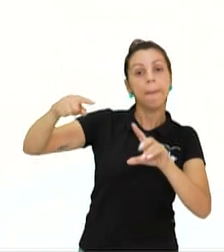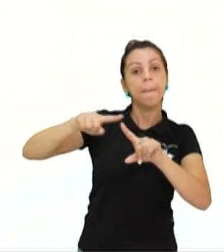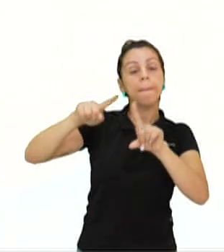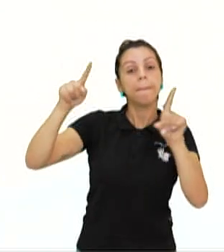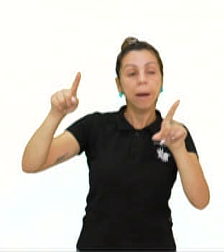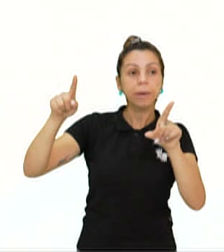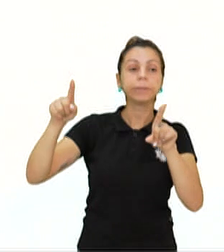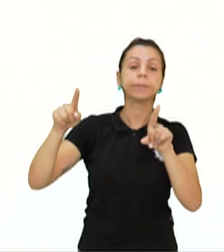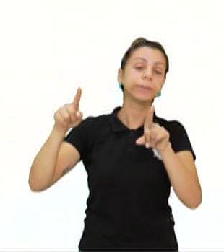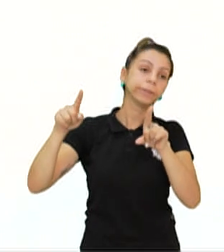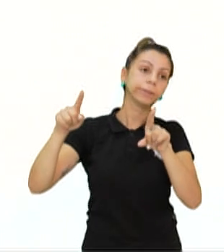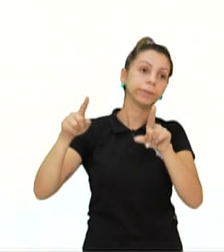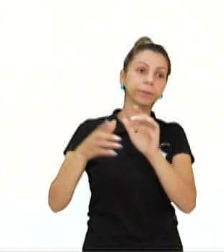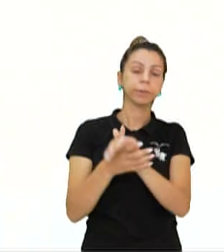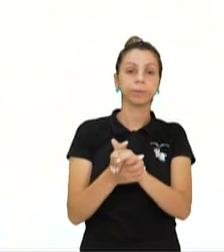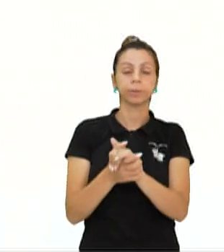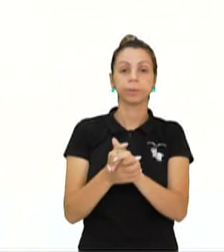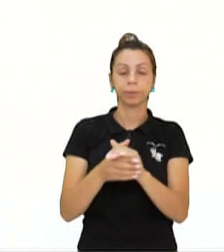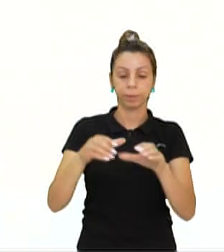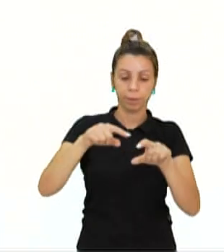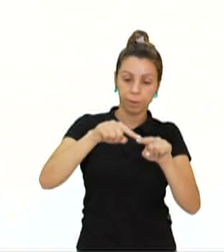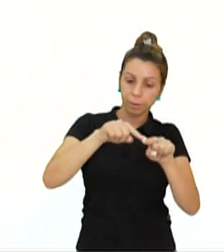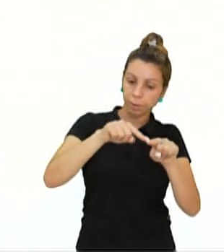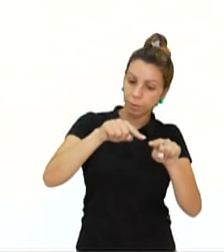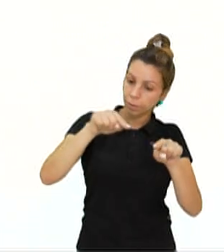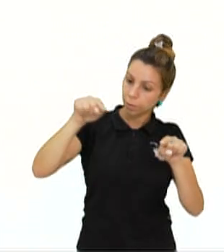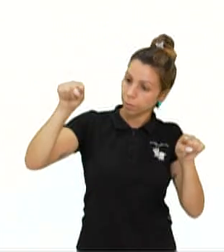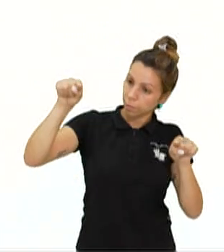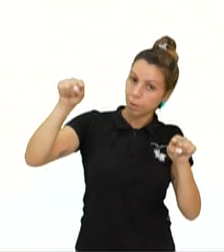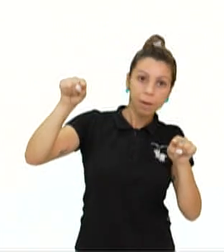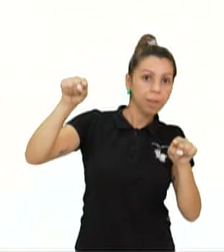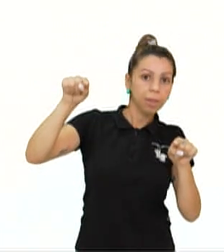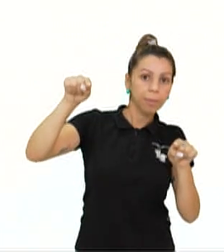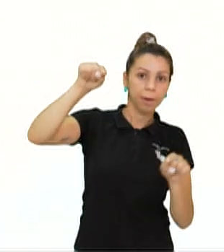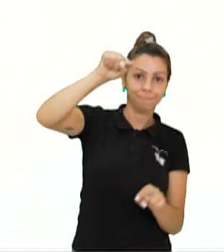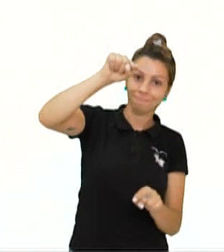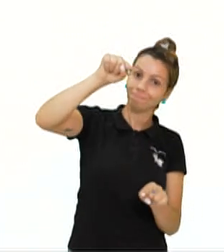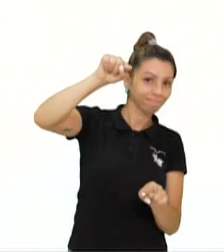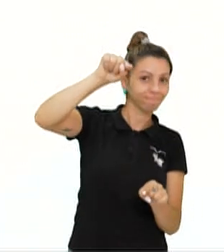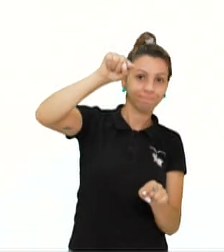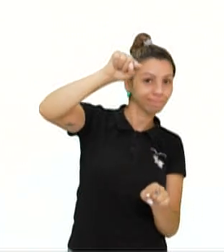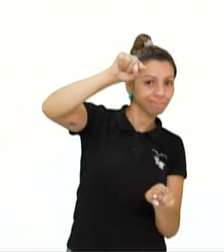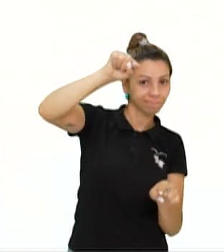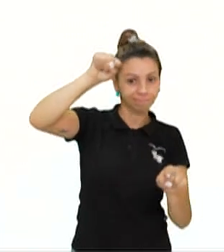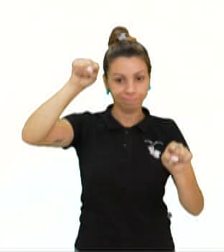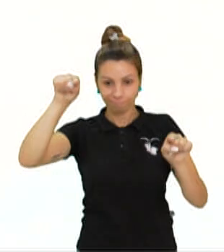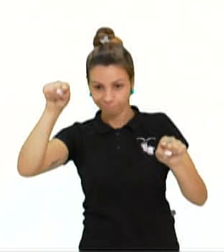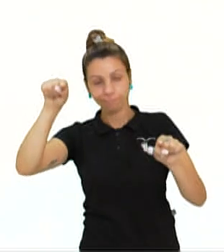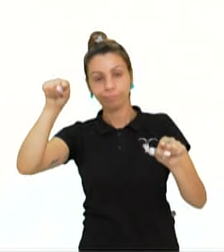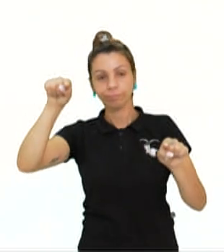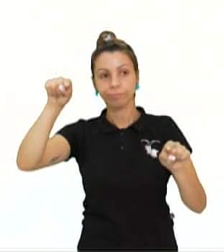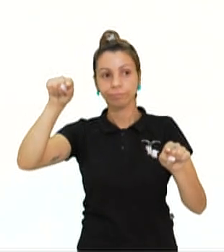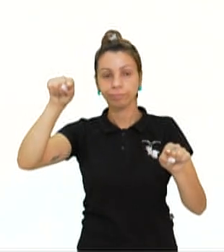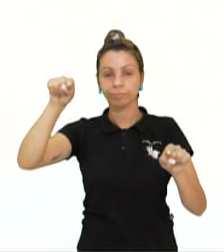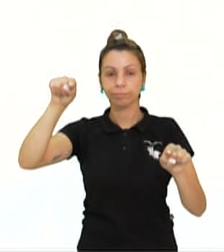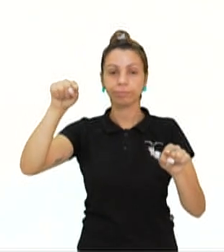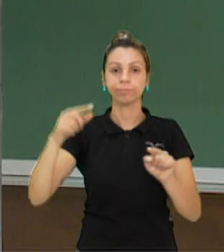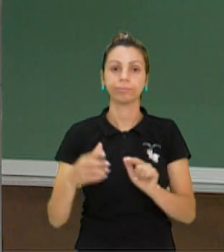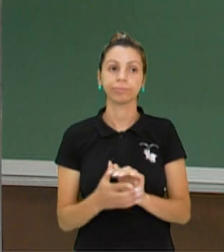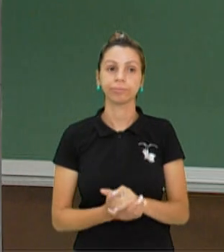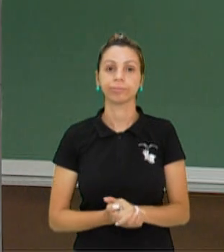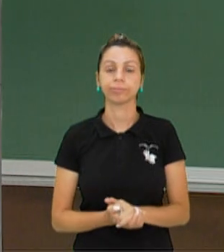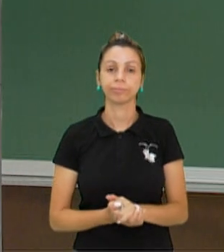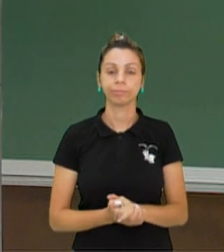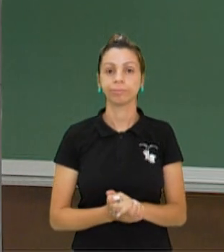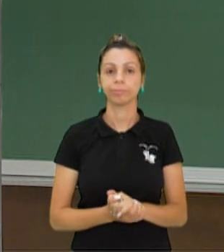diferença aqui é que o eixo do cilindro, ele já não é mais perpendicular ao plano da base, ou aos planos das bases,